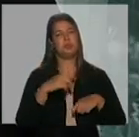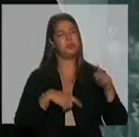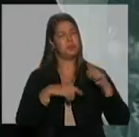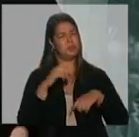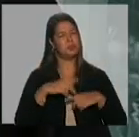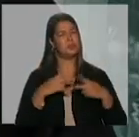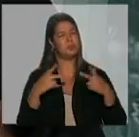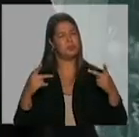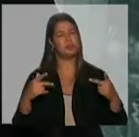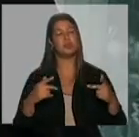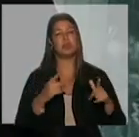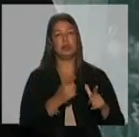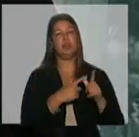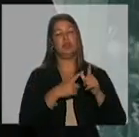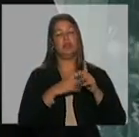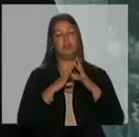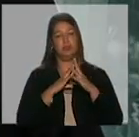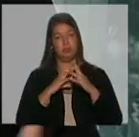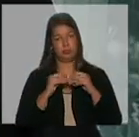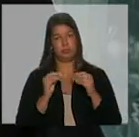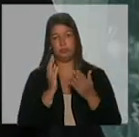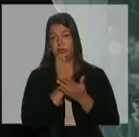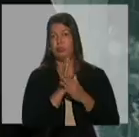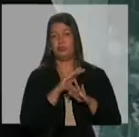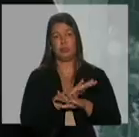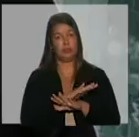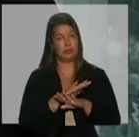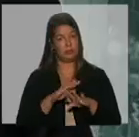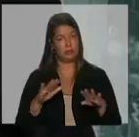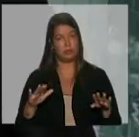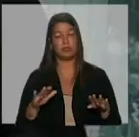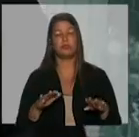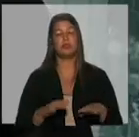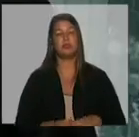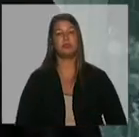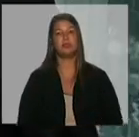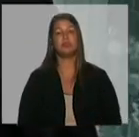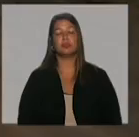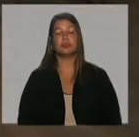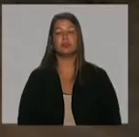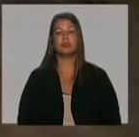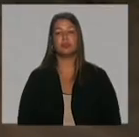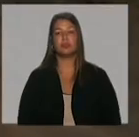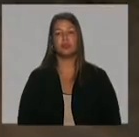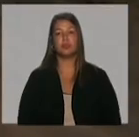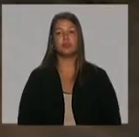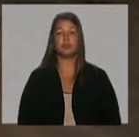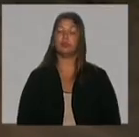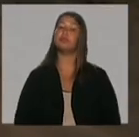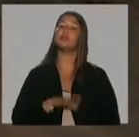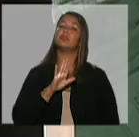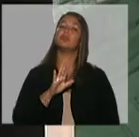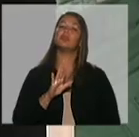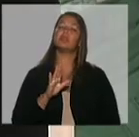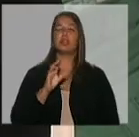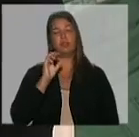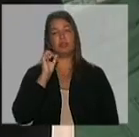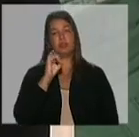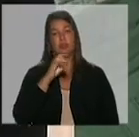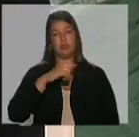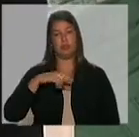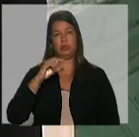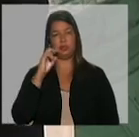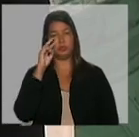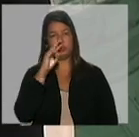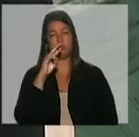petróleo, supere a crise econômica e passe a ser aquele estado que a gente deseja também, né? Claro. Agora, se a gente